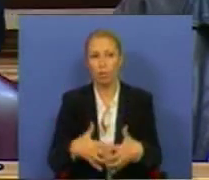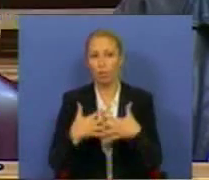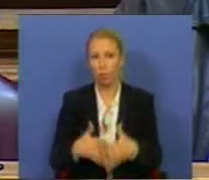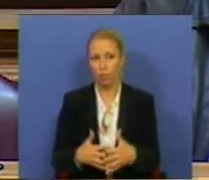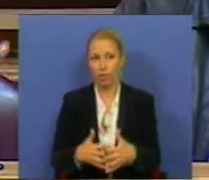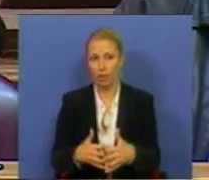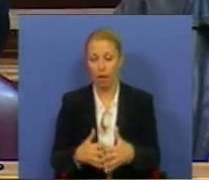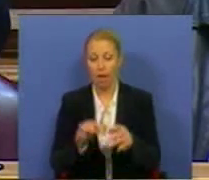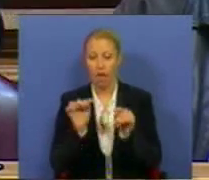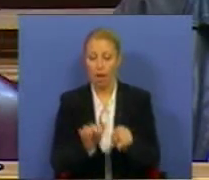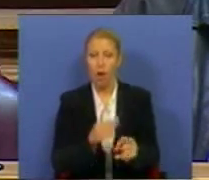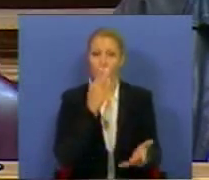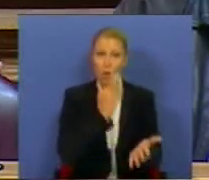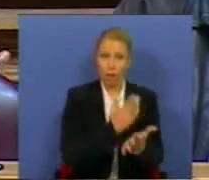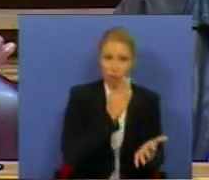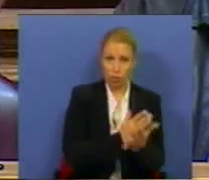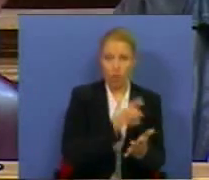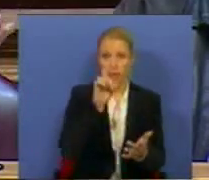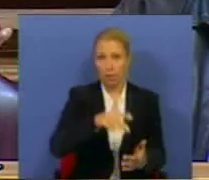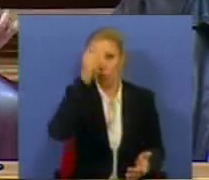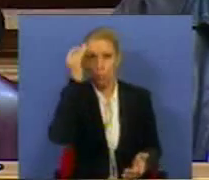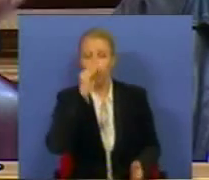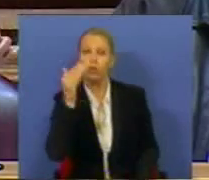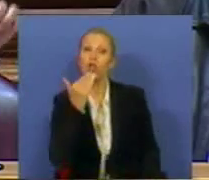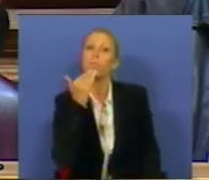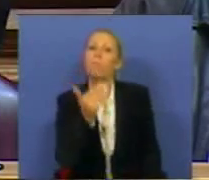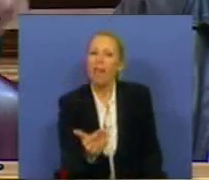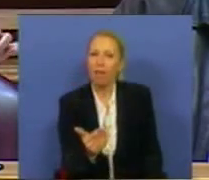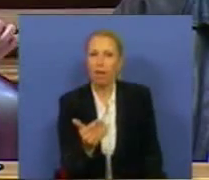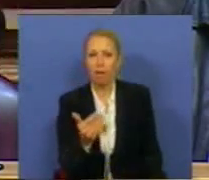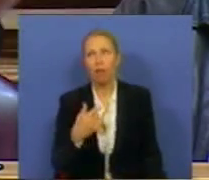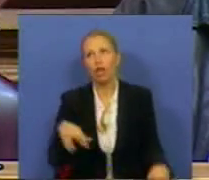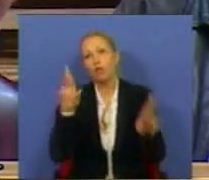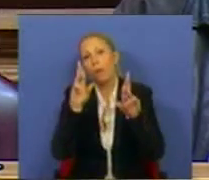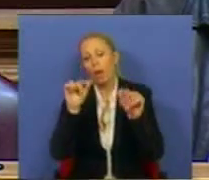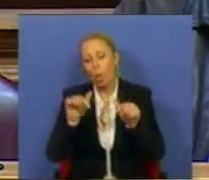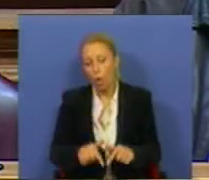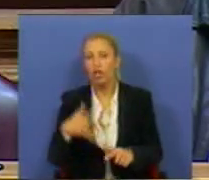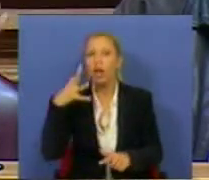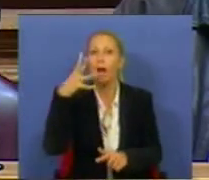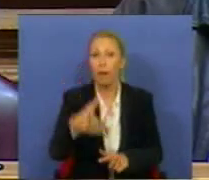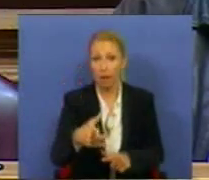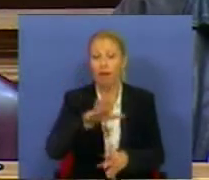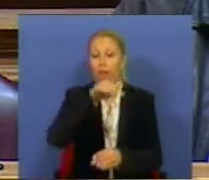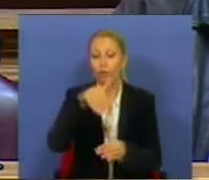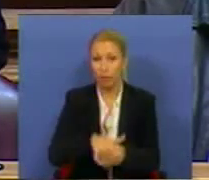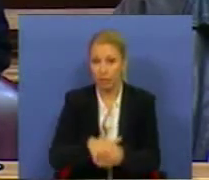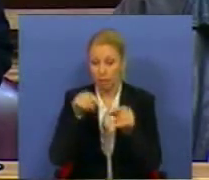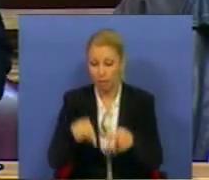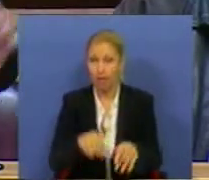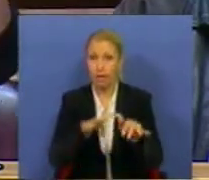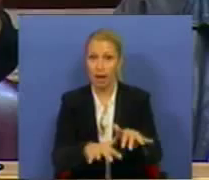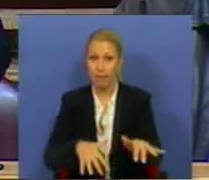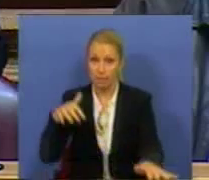que as escolas e os professores pedem e esperam hoje e amanhã na votação a esta